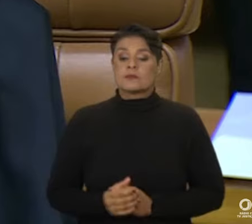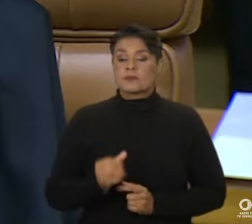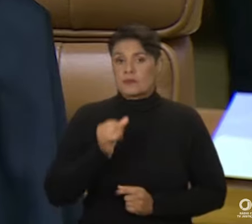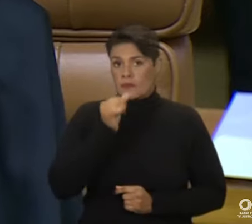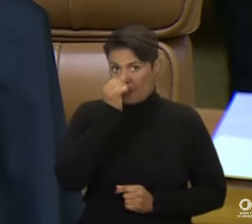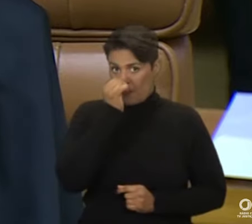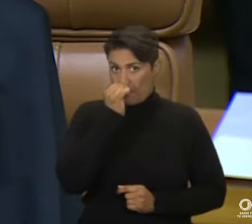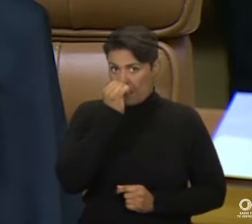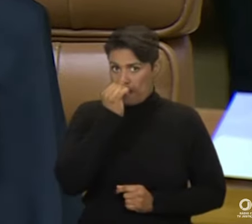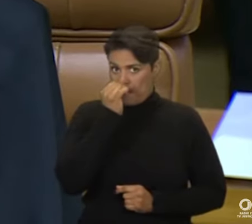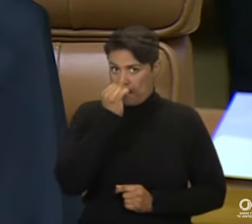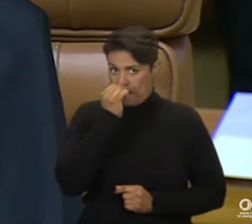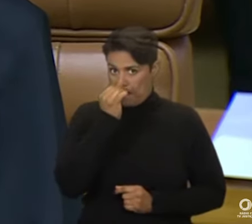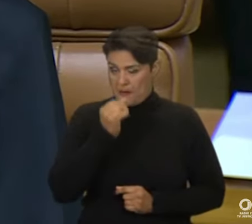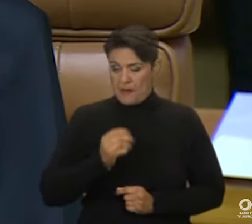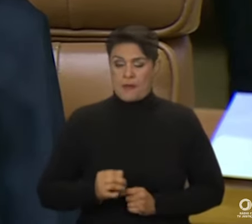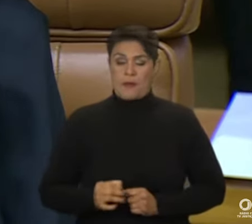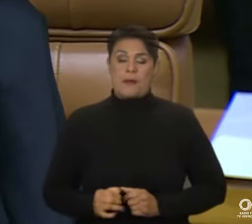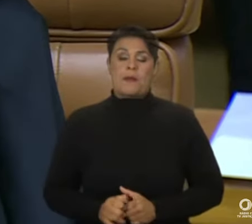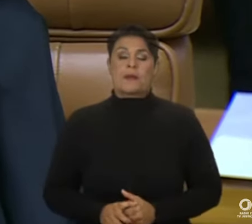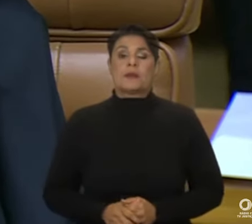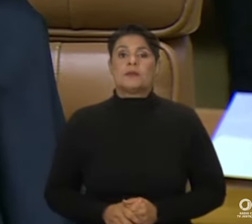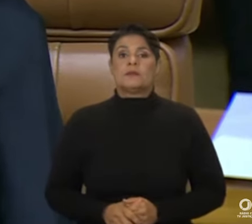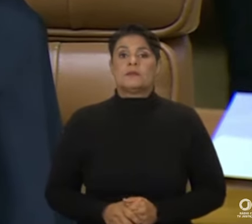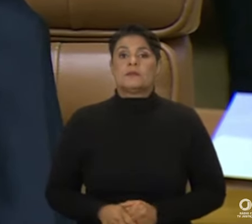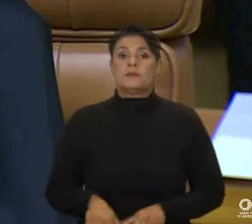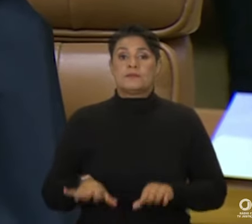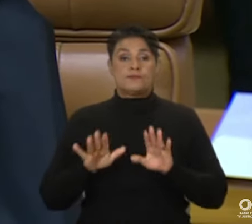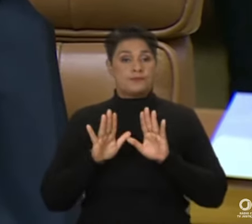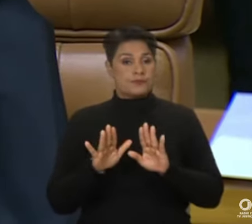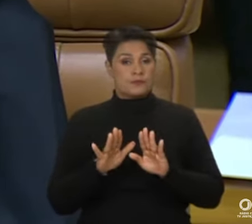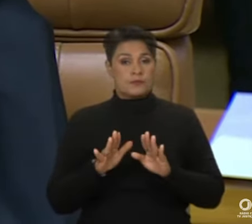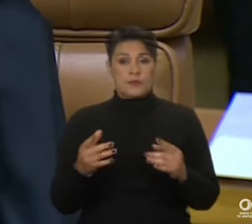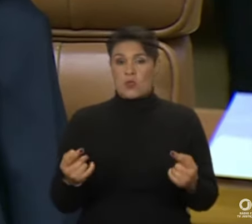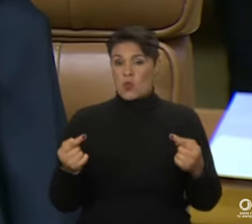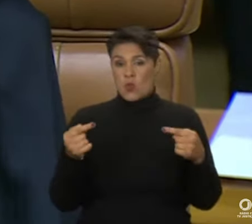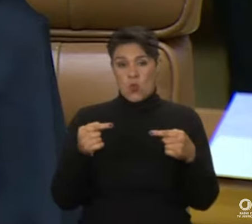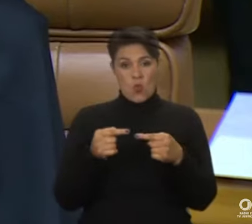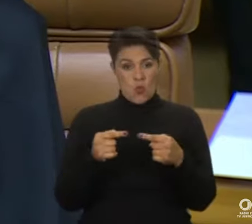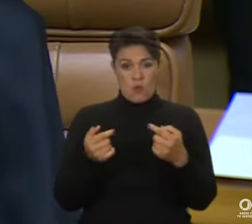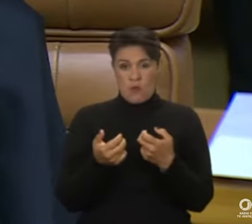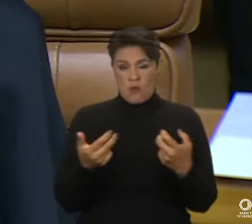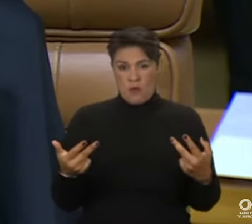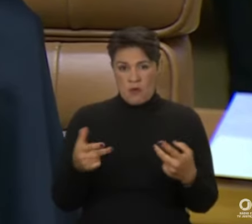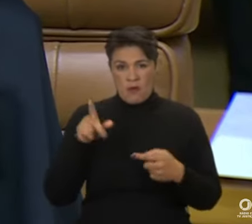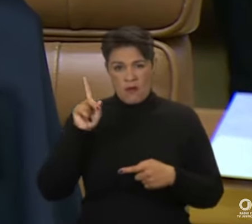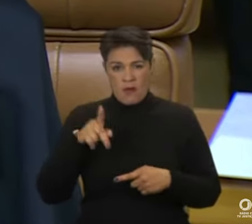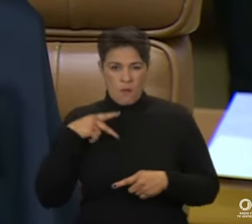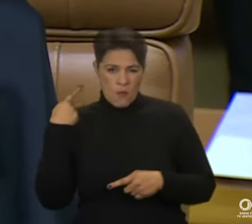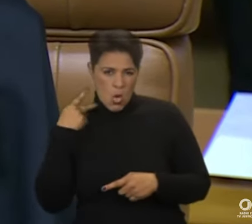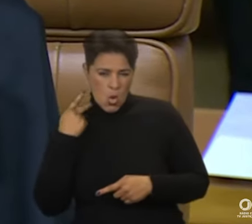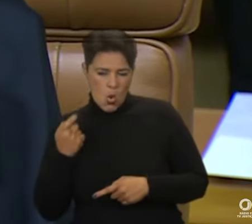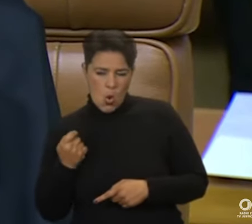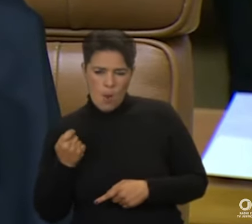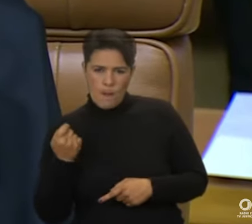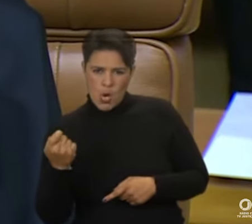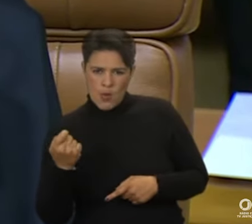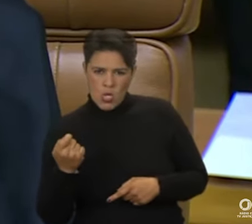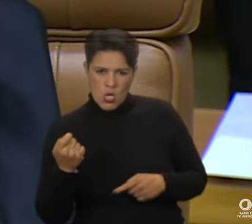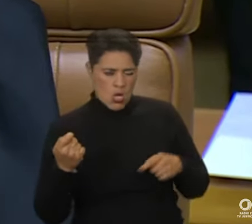Aqui não há combinações espúrias entre promotor e